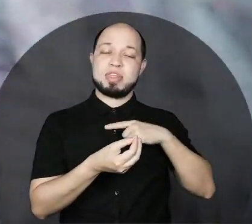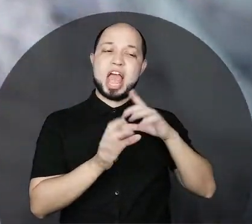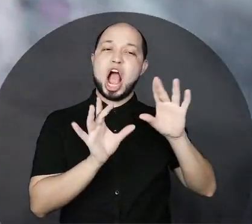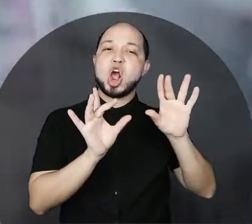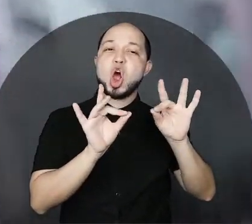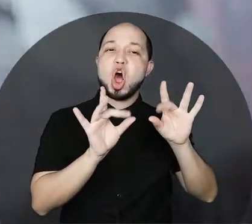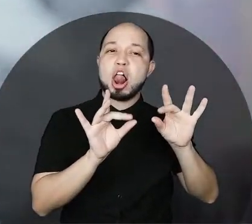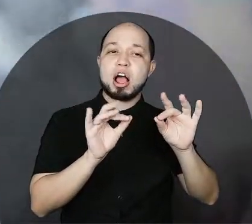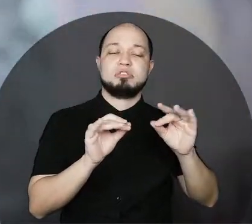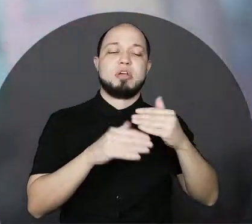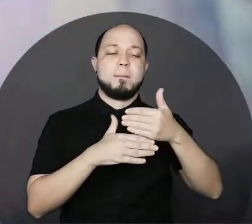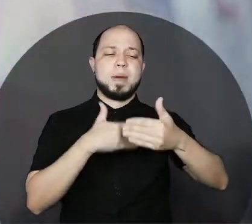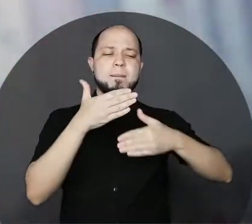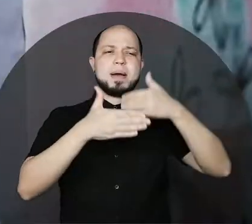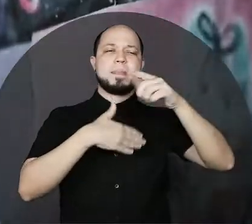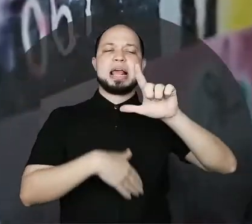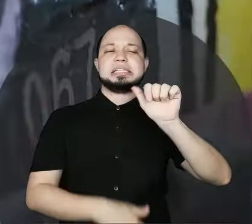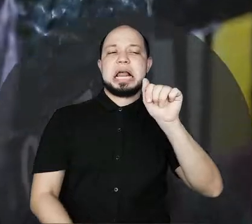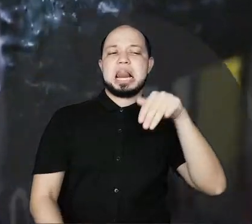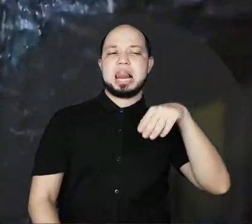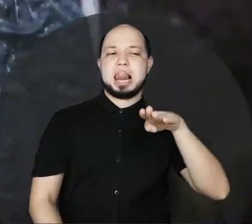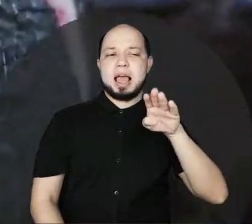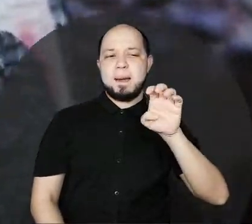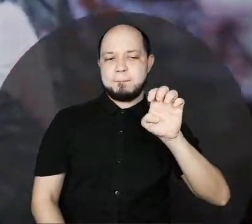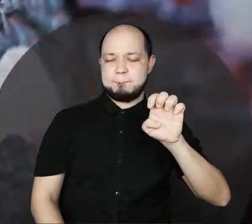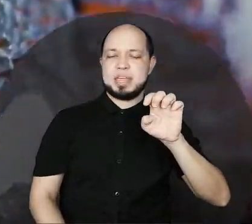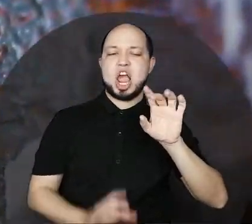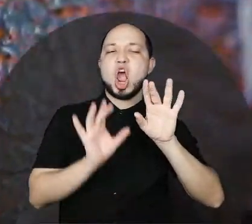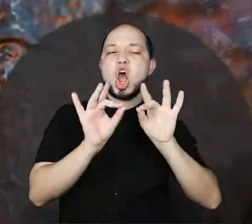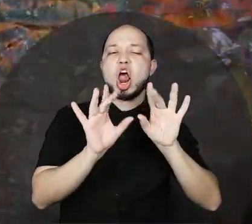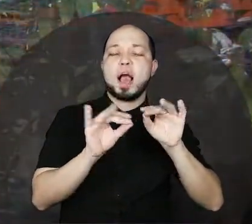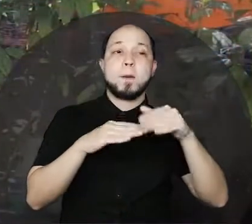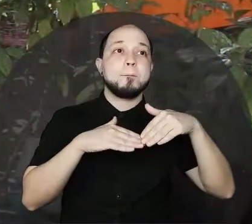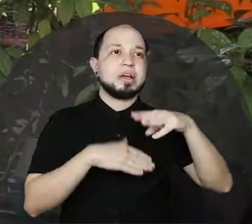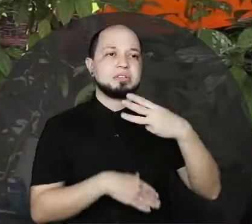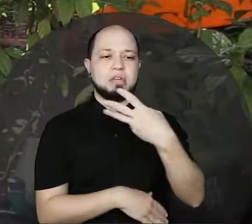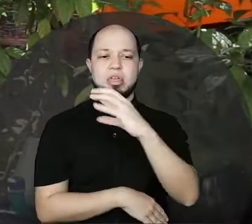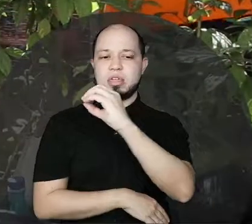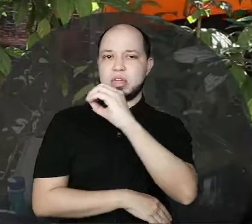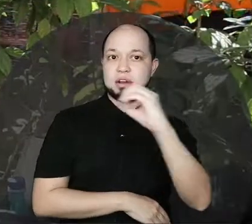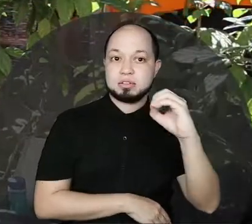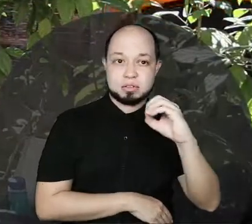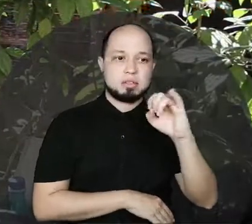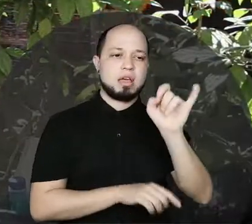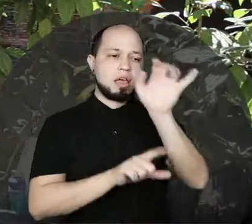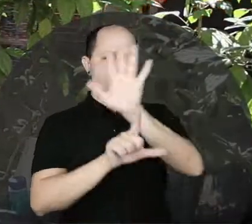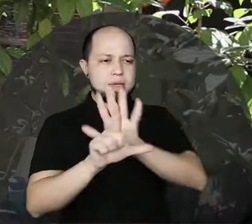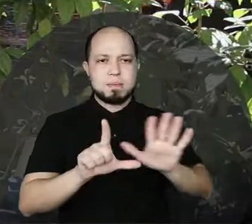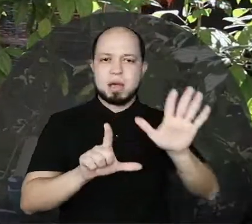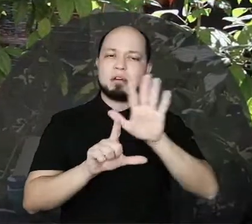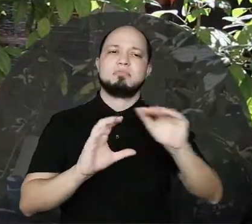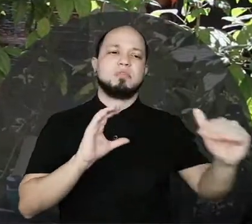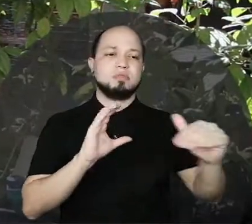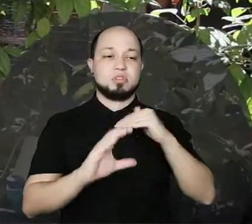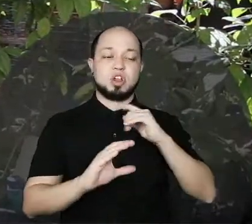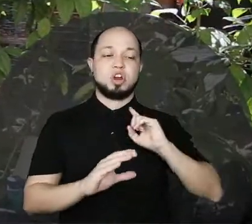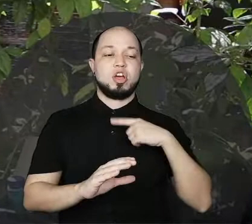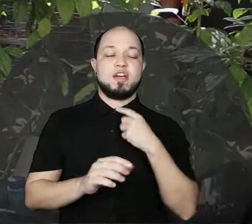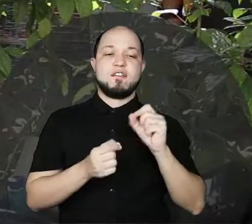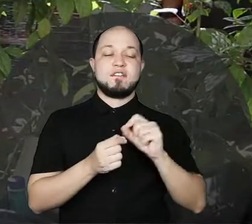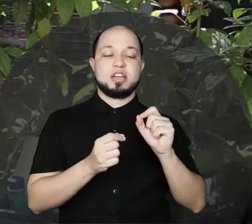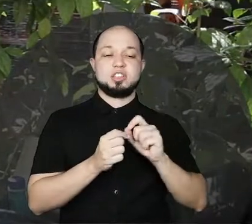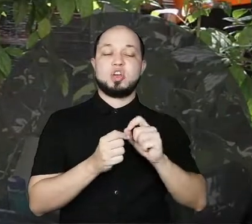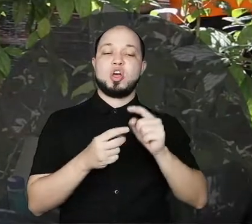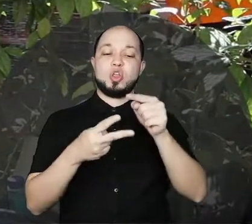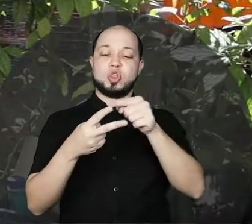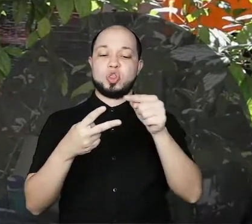é uma colagem de um mural de lambe-lambes com mais de 300 imagens que foram enviadas. A gente construiu dois